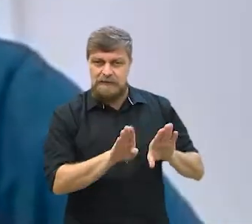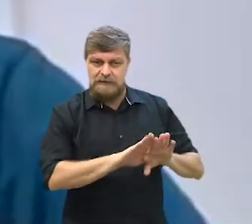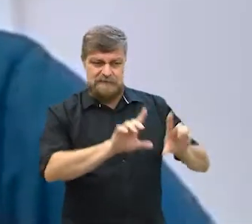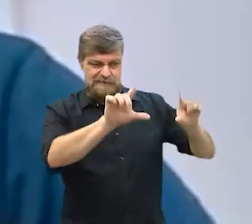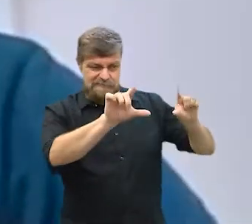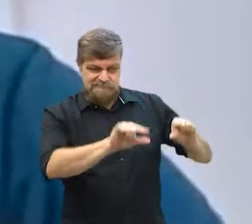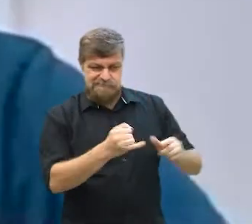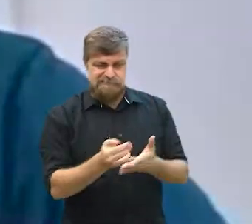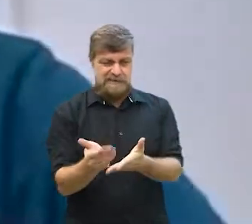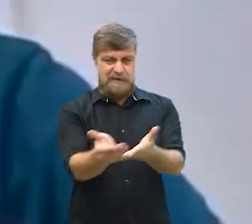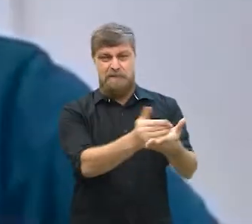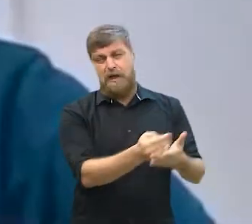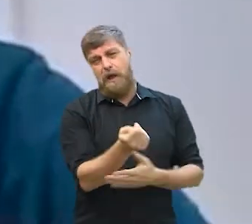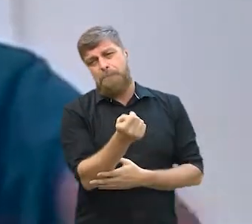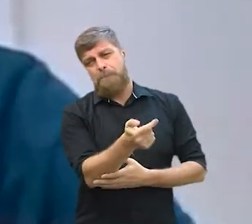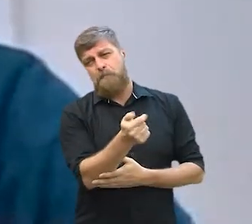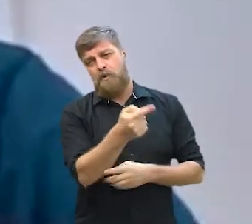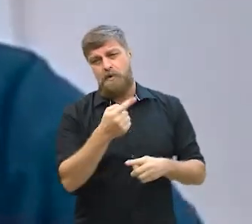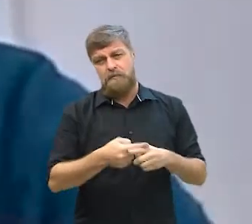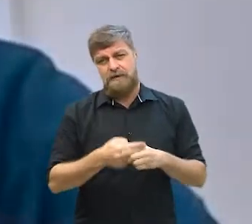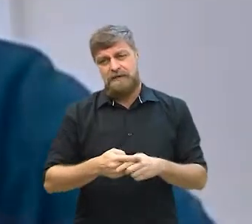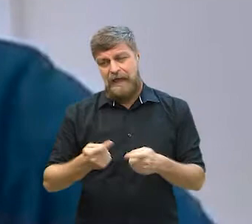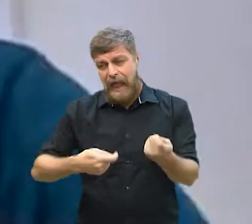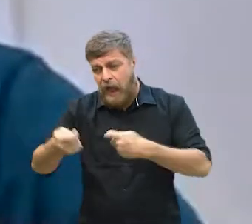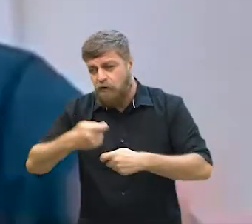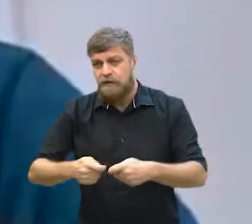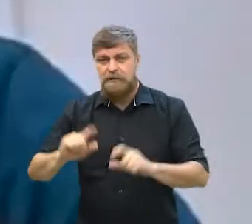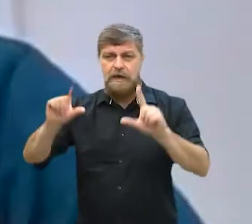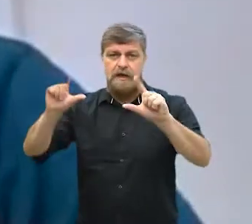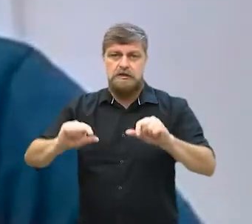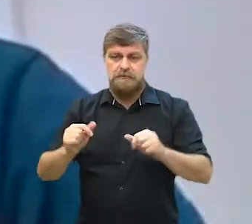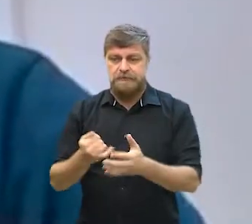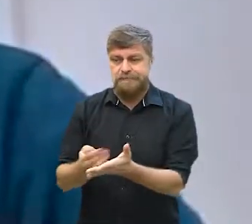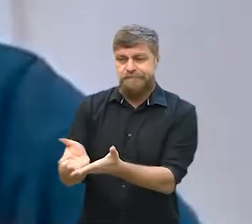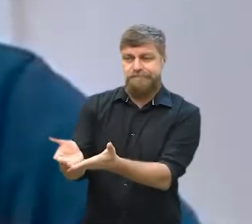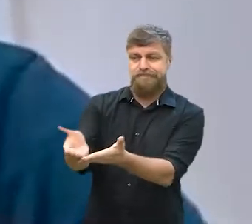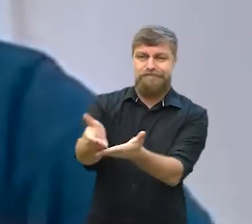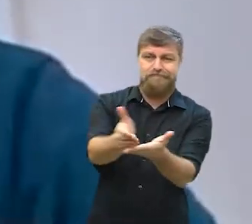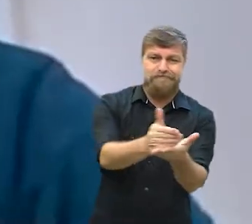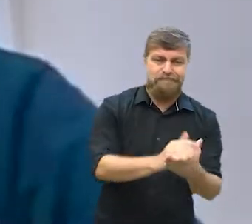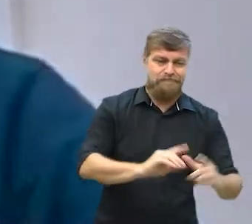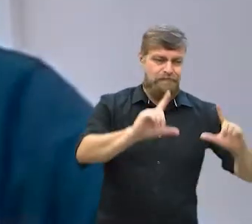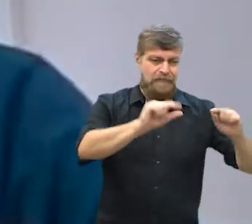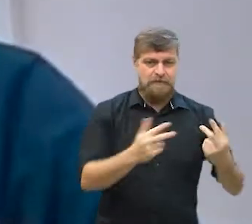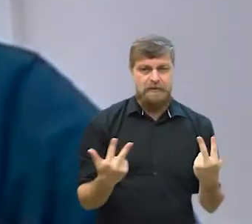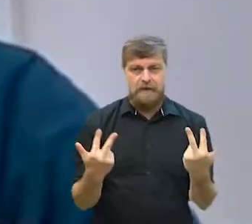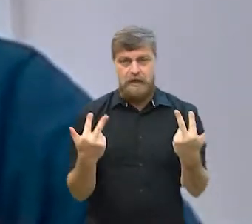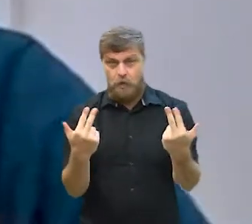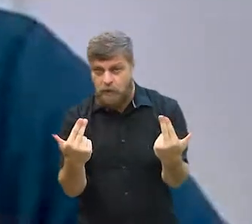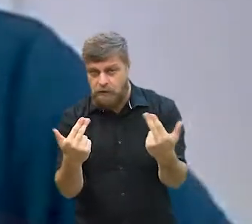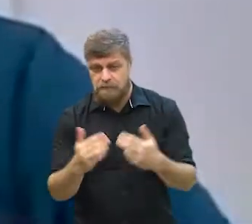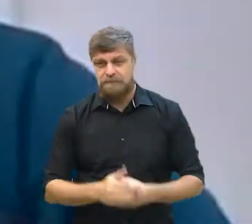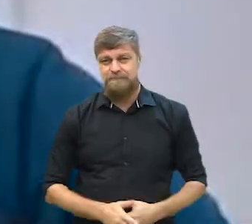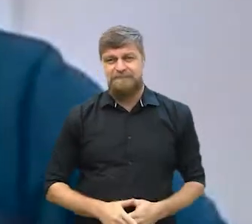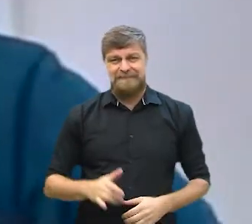passível de diminuição de arrecadação, porque a atividade econômica diminui, né? A tributação diminui, enfim, tudo sofre